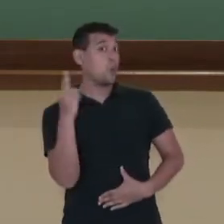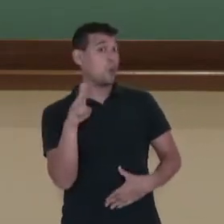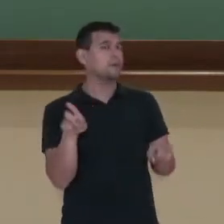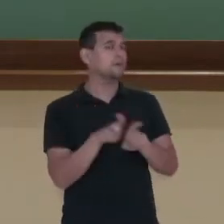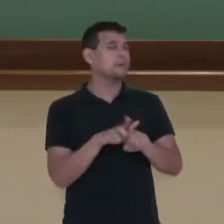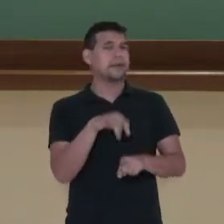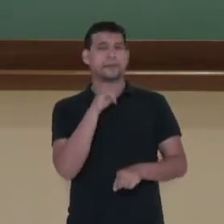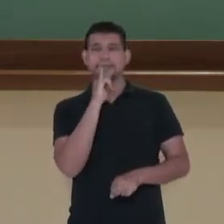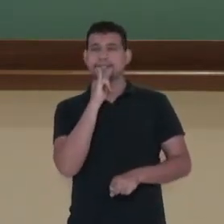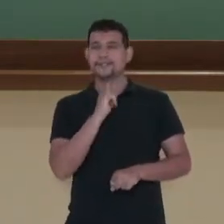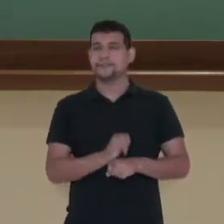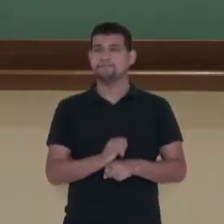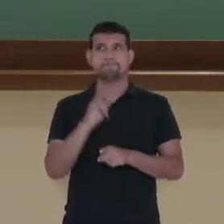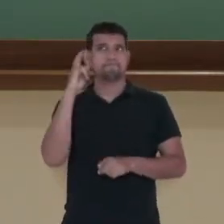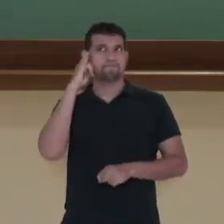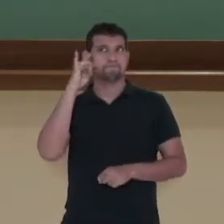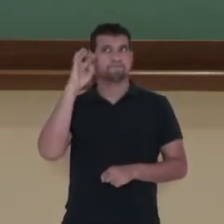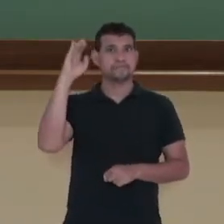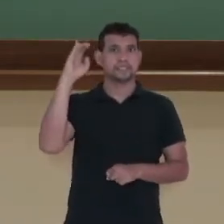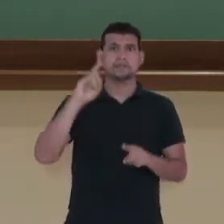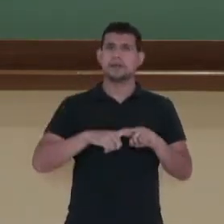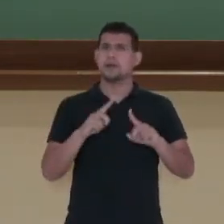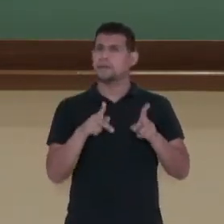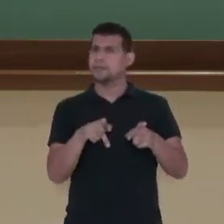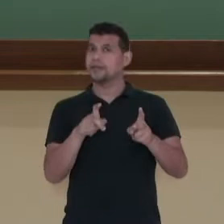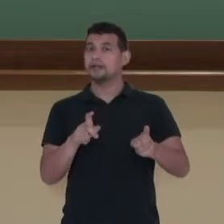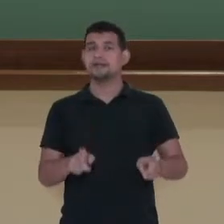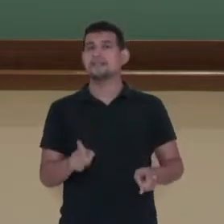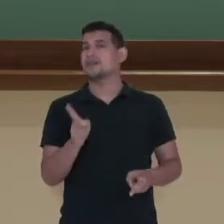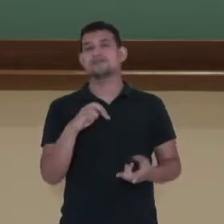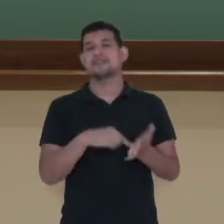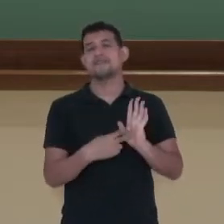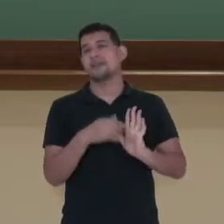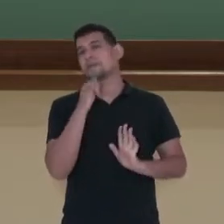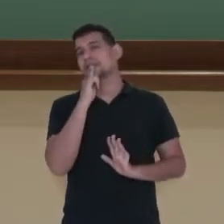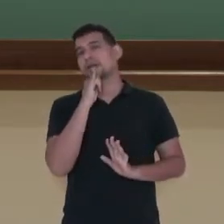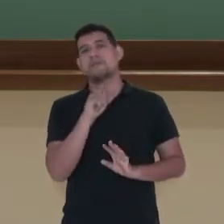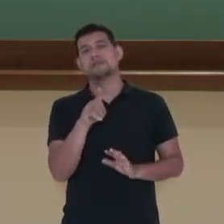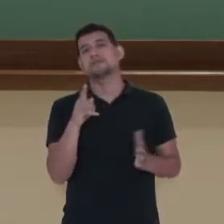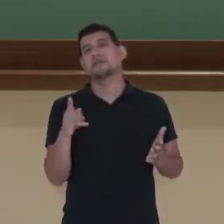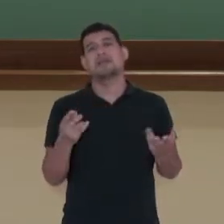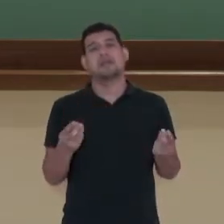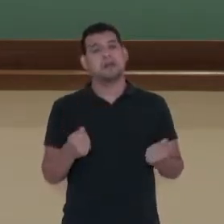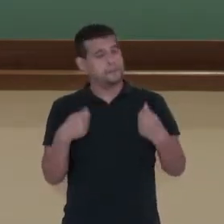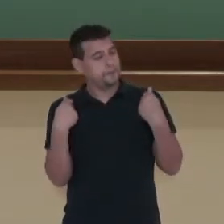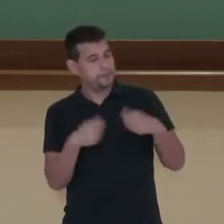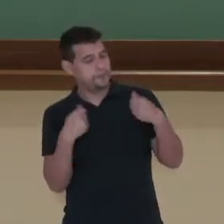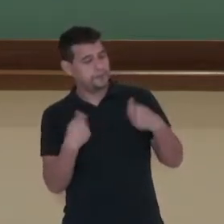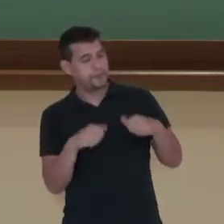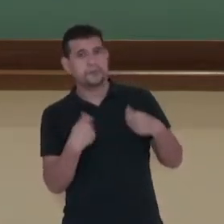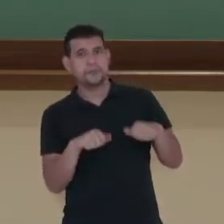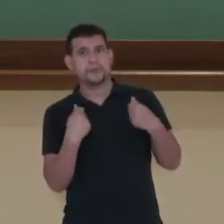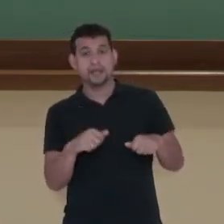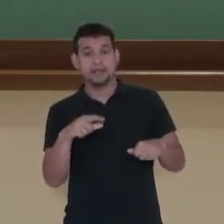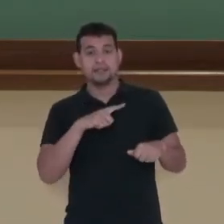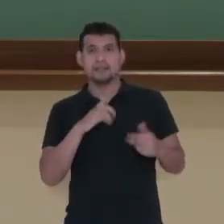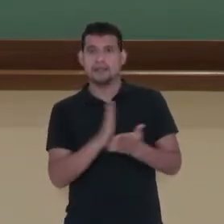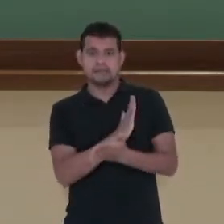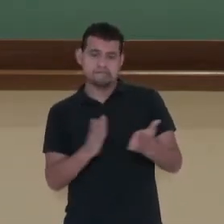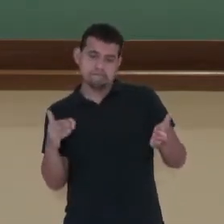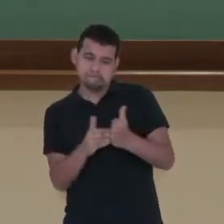até mesmo imaginários. Então, veja bem, não necessariamente que você precise de um